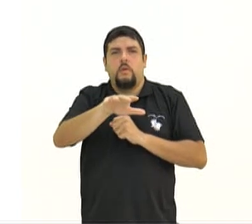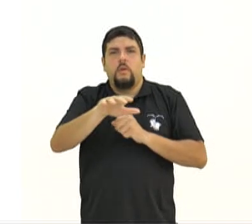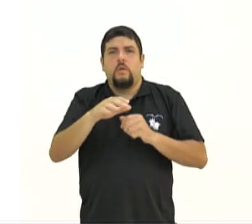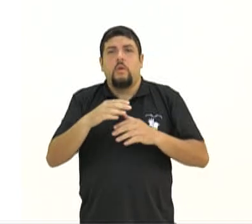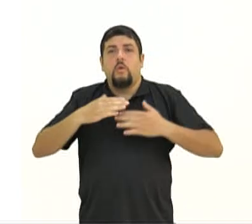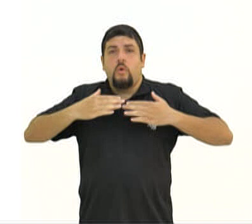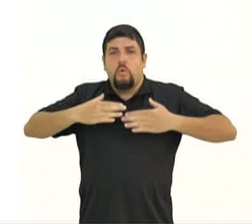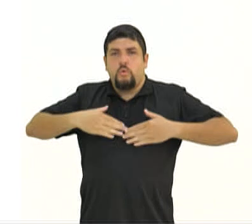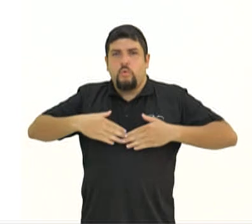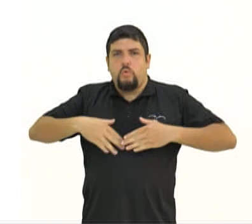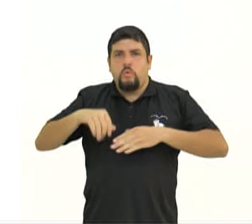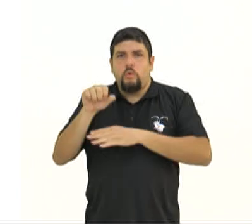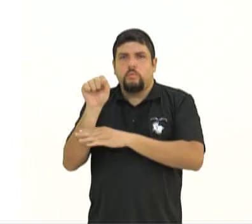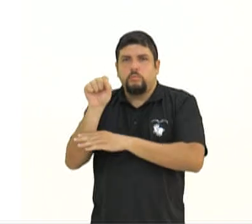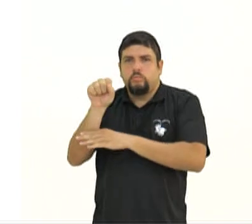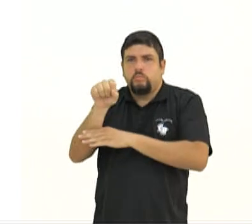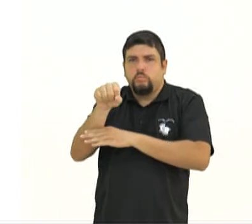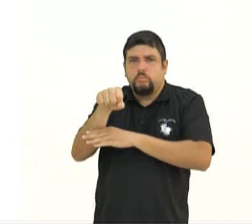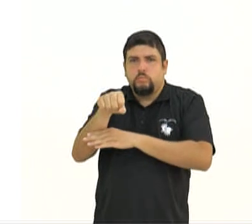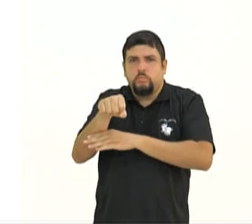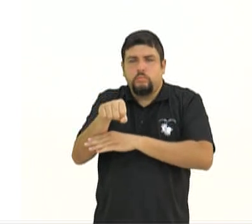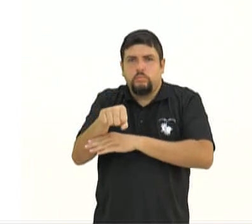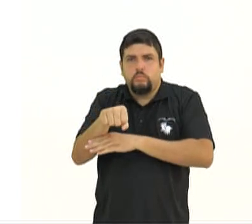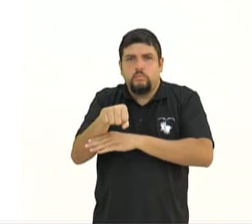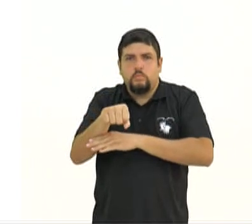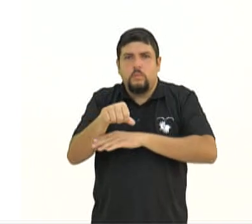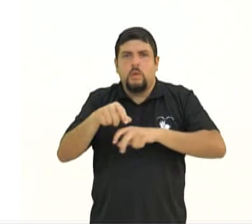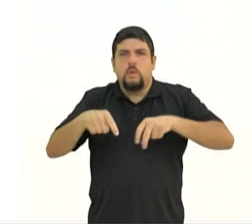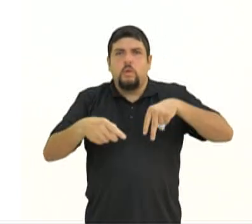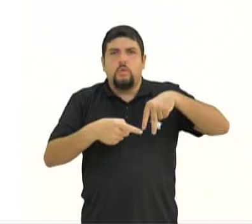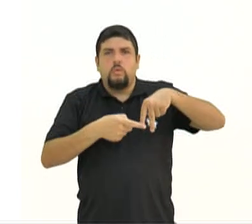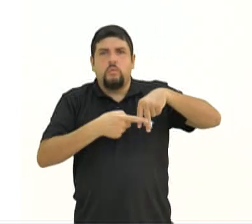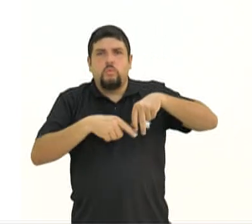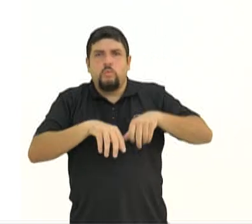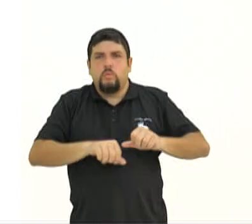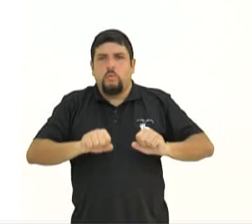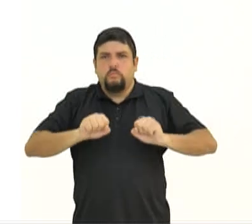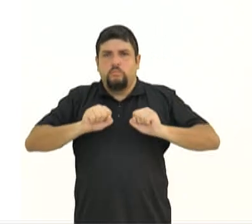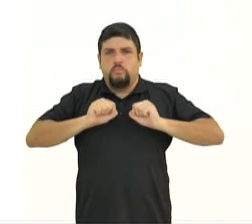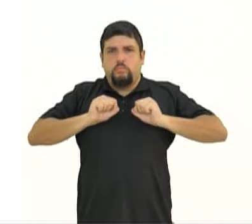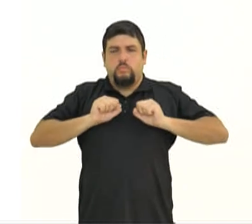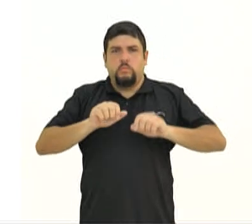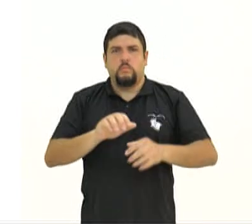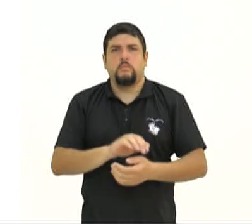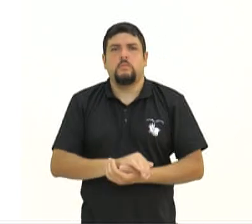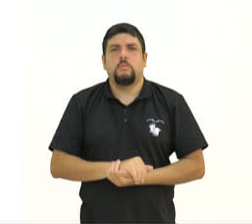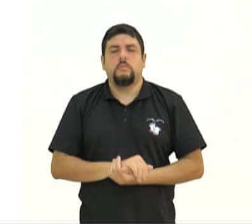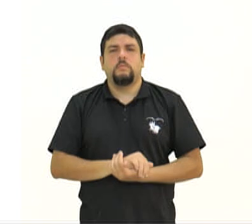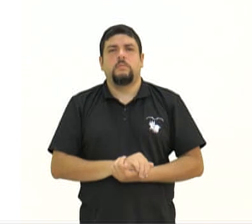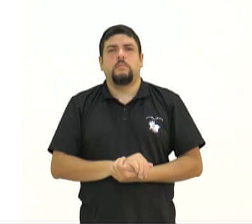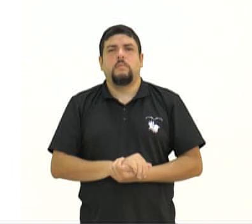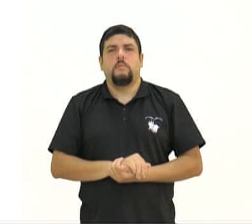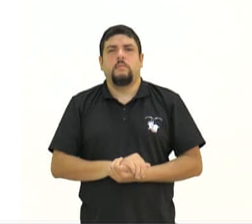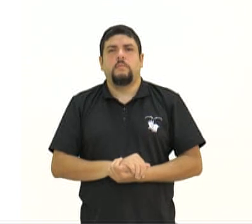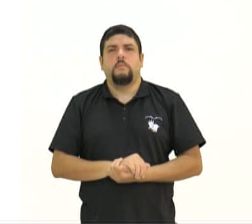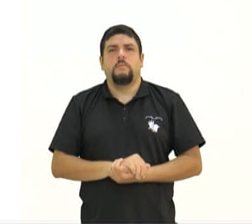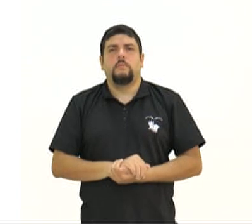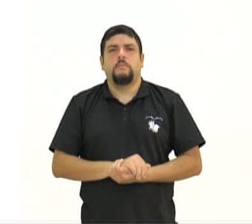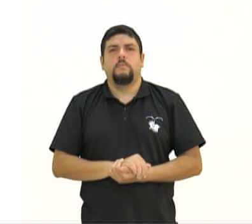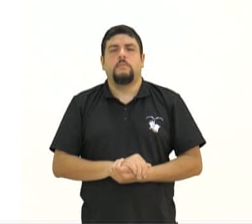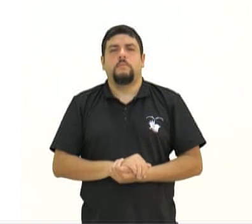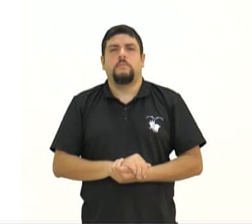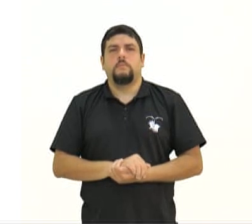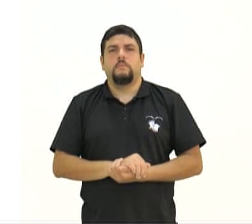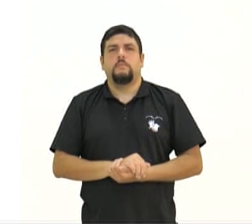você toque os joelhos com o peito. Observa que tus braços quedem bem estirados e os dedos de tu